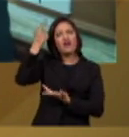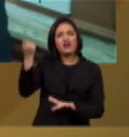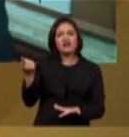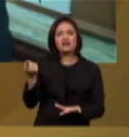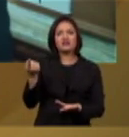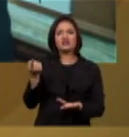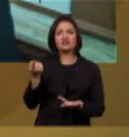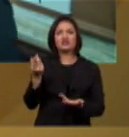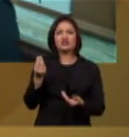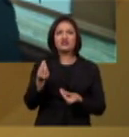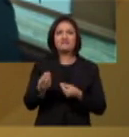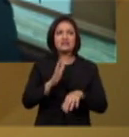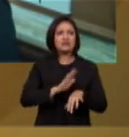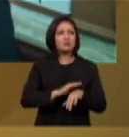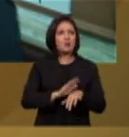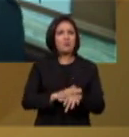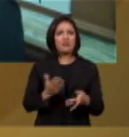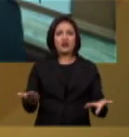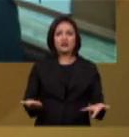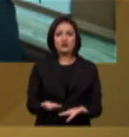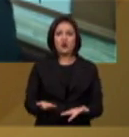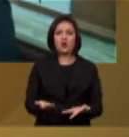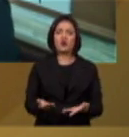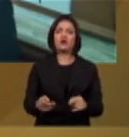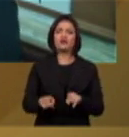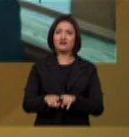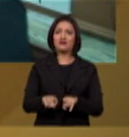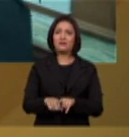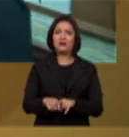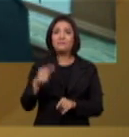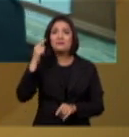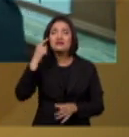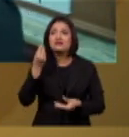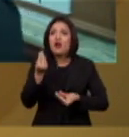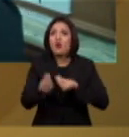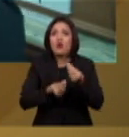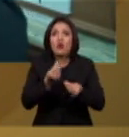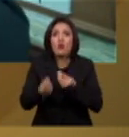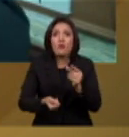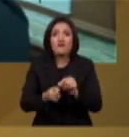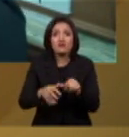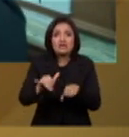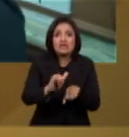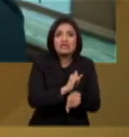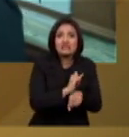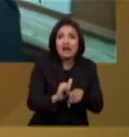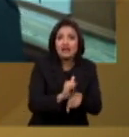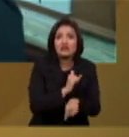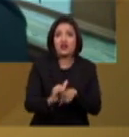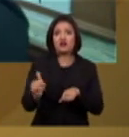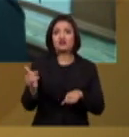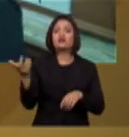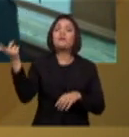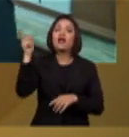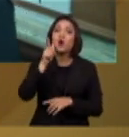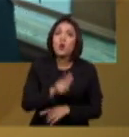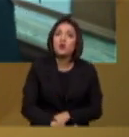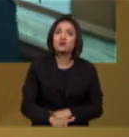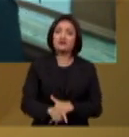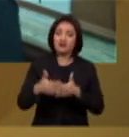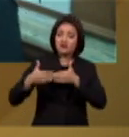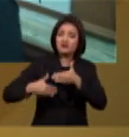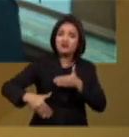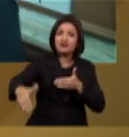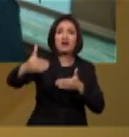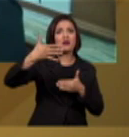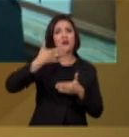essa quadra e pensar realmente na busca incessante de dias melhores